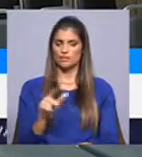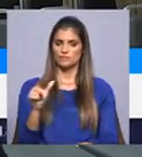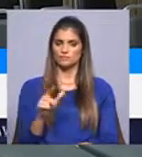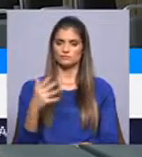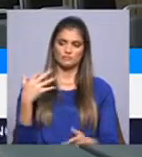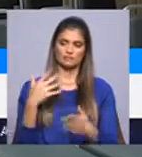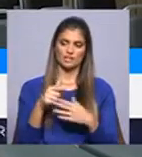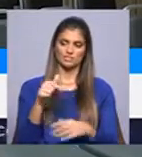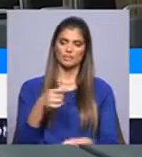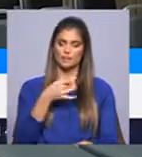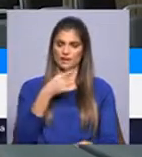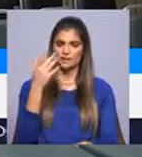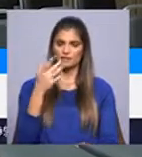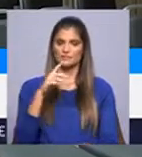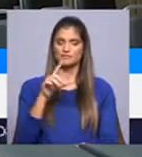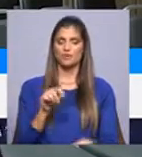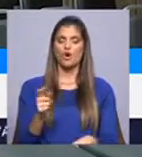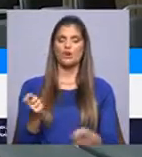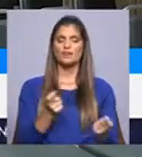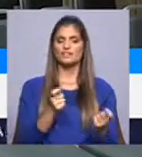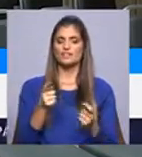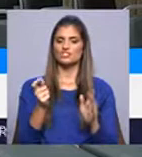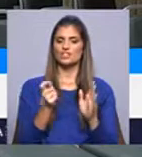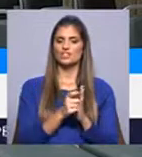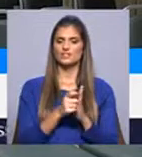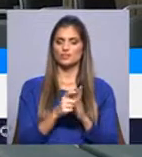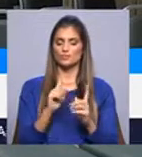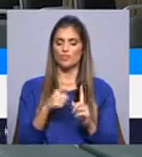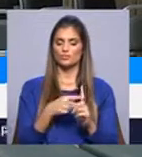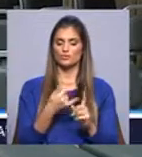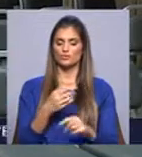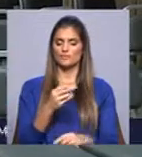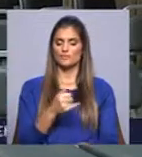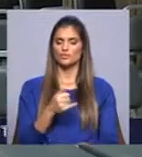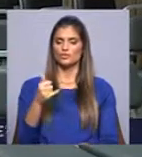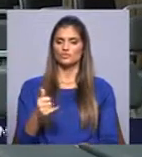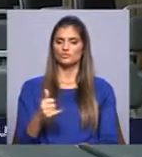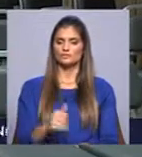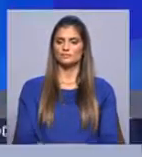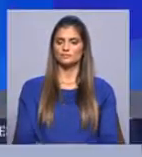desde esta manhã, e para organizar esta agenda para o ano 2022.